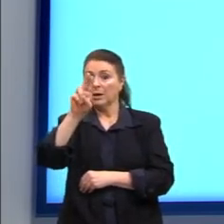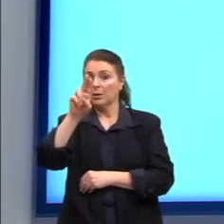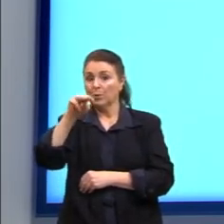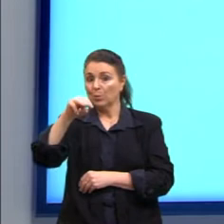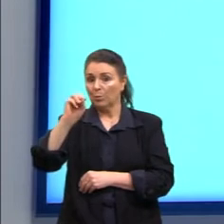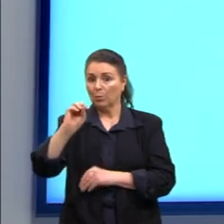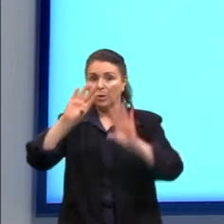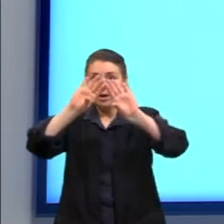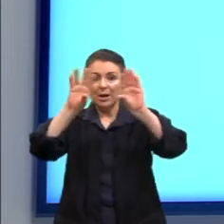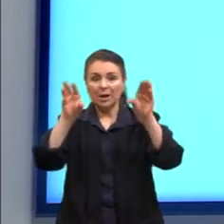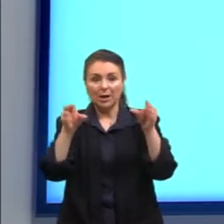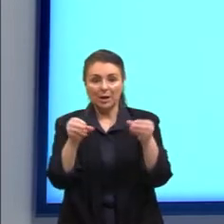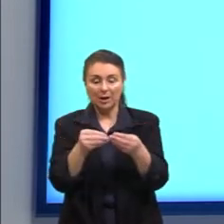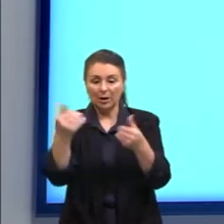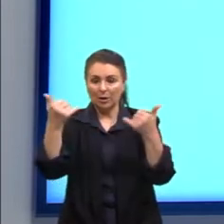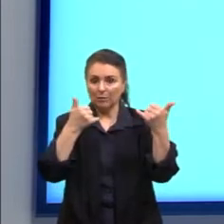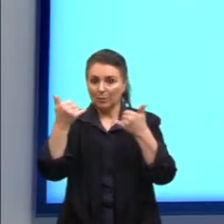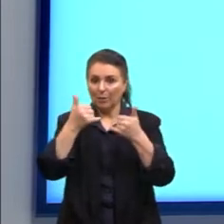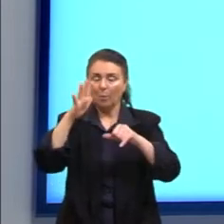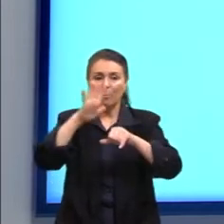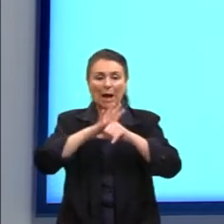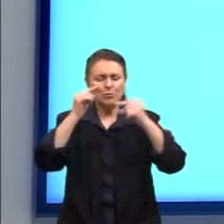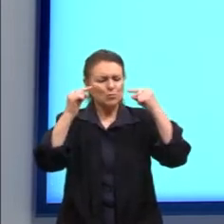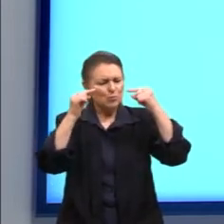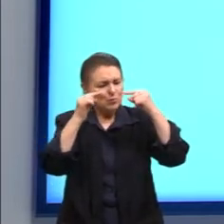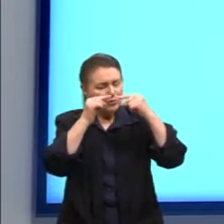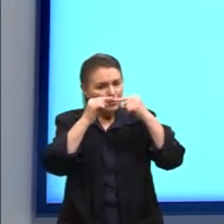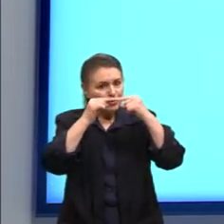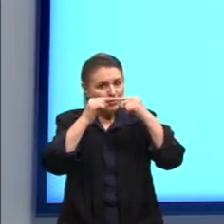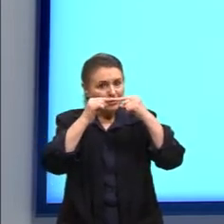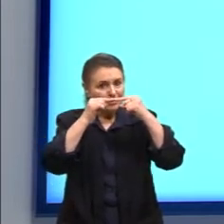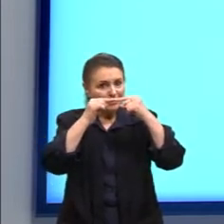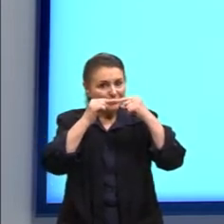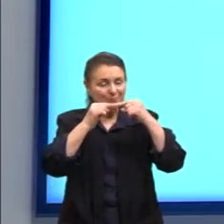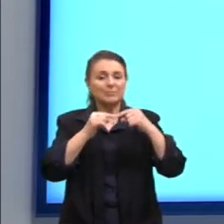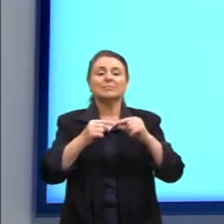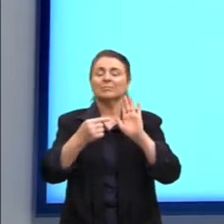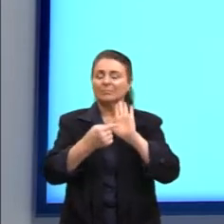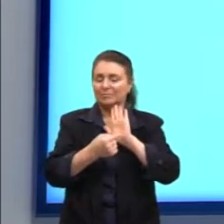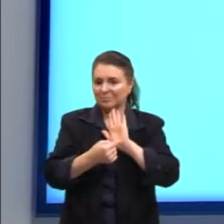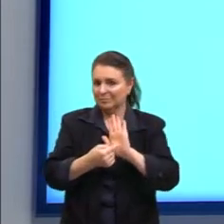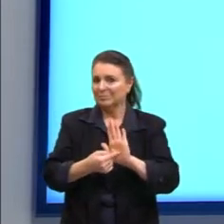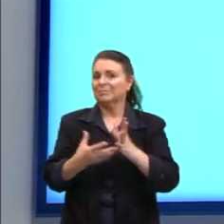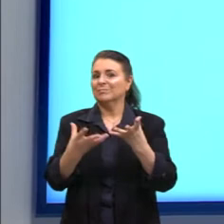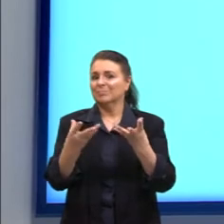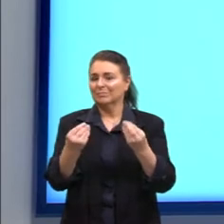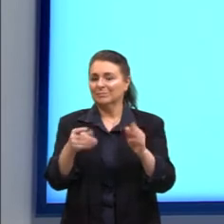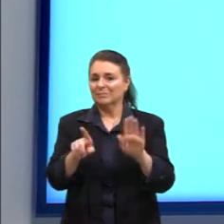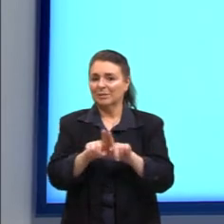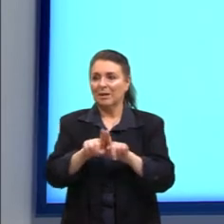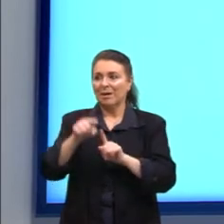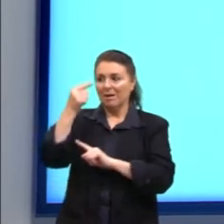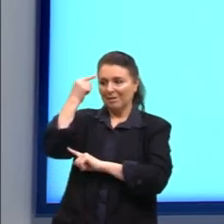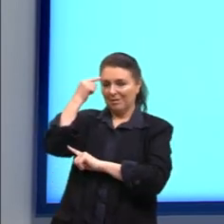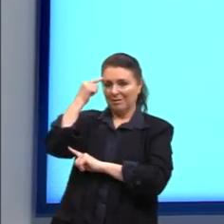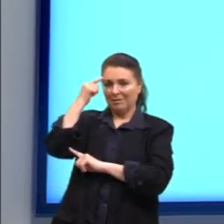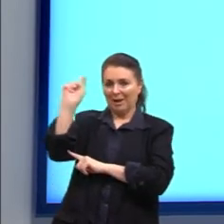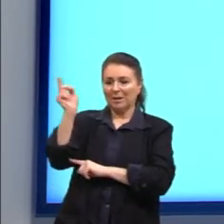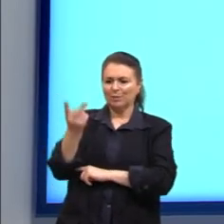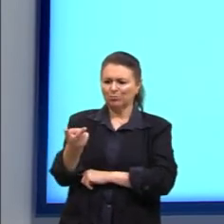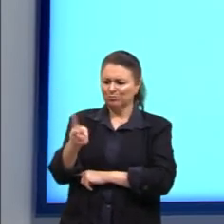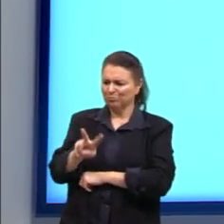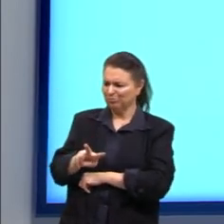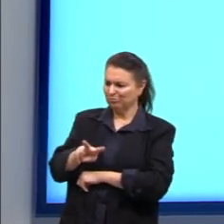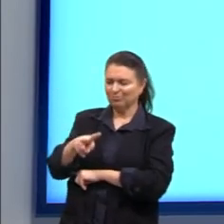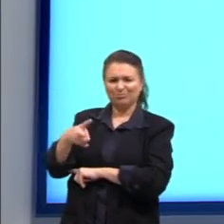para que elas sejam mais objetivas. Isso também aparece bastante. As ideias aí de